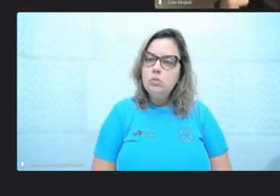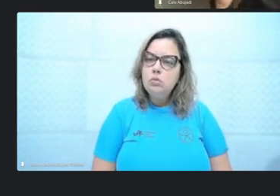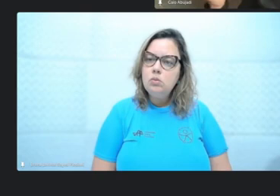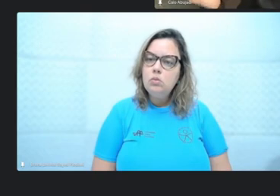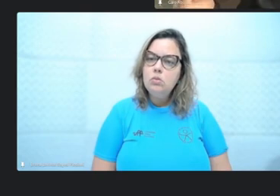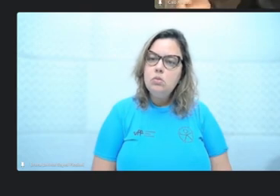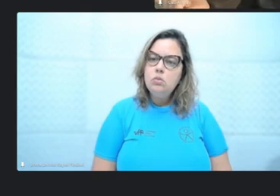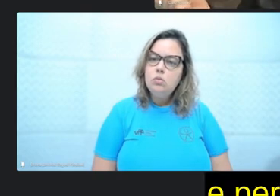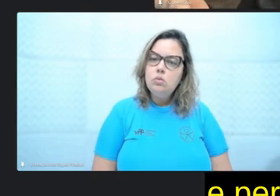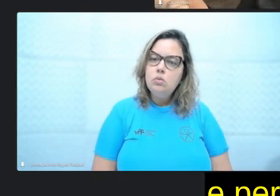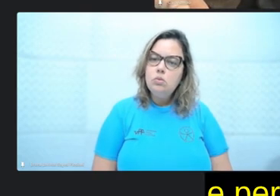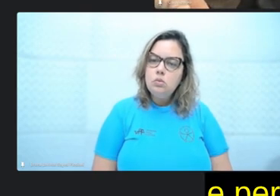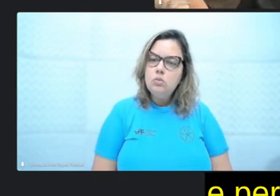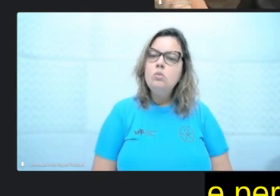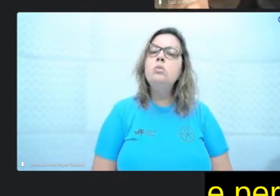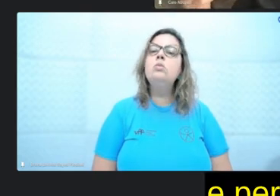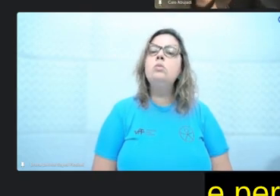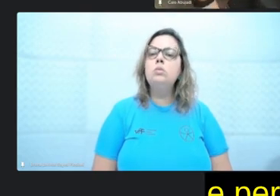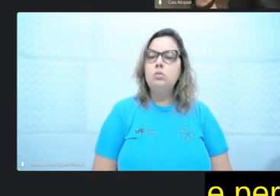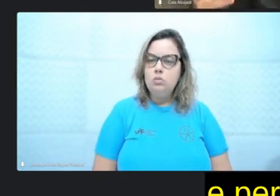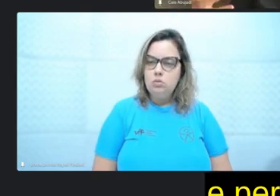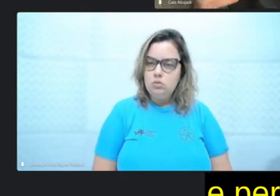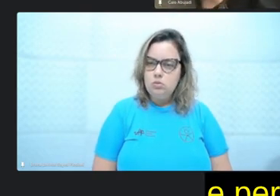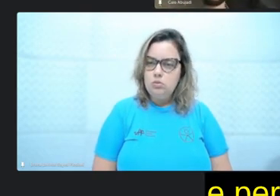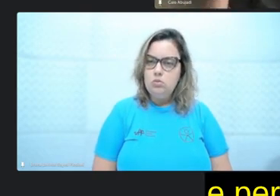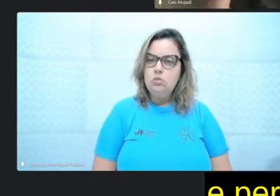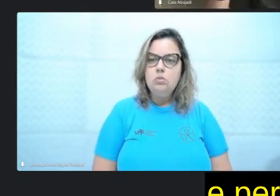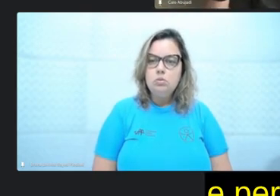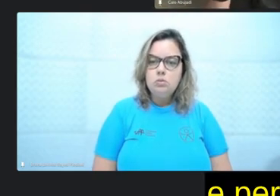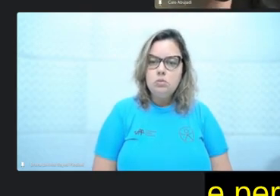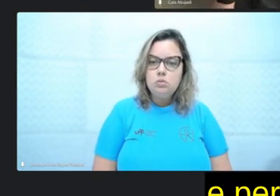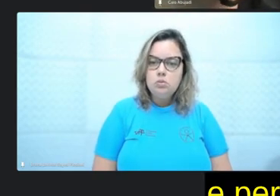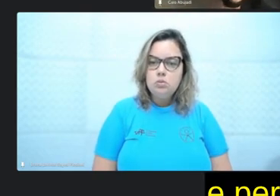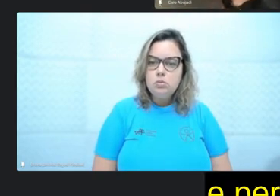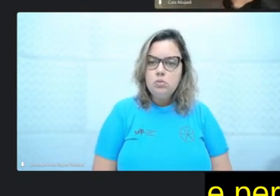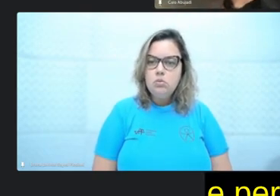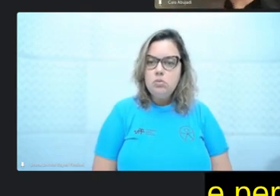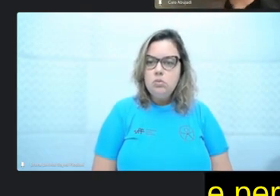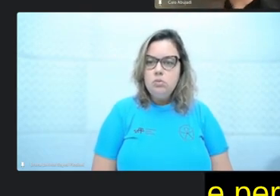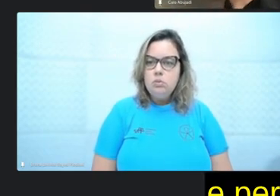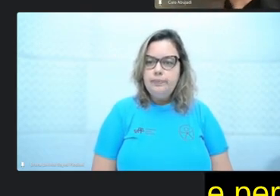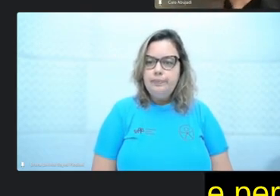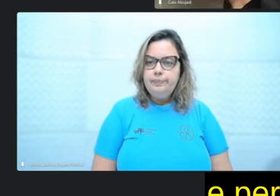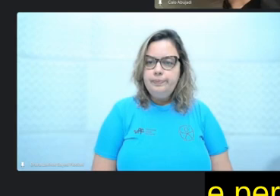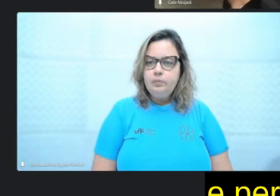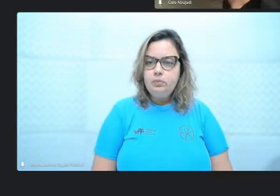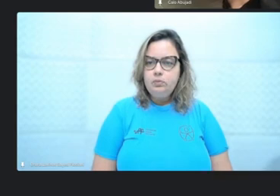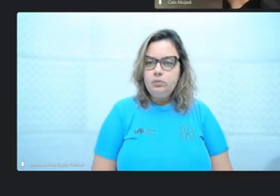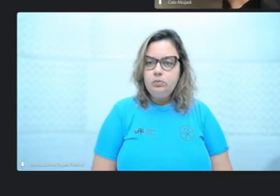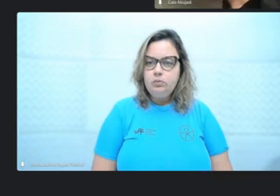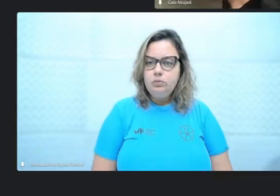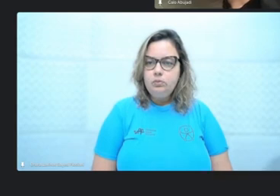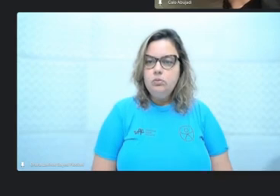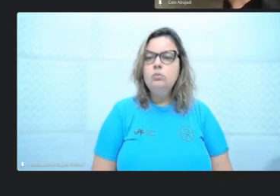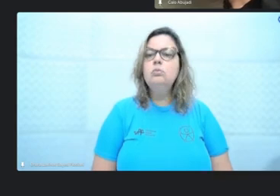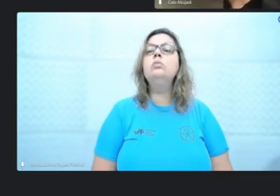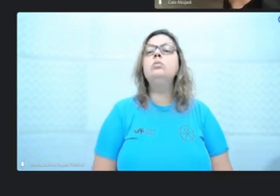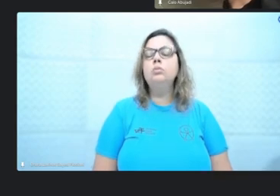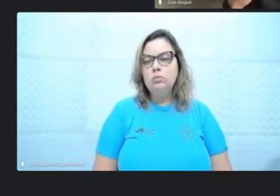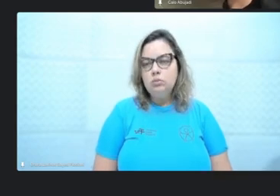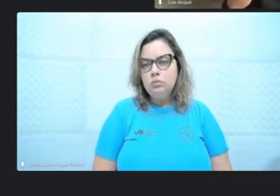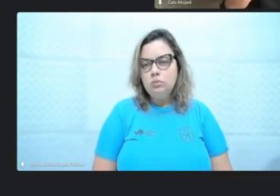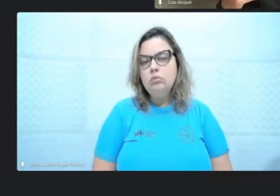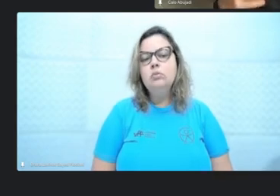pelos órgãos do sentido e perpassando pelas informações que chegam pelo trato gastrointestinal, pela